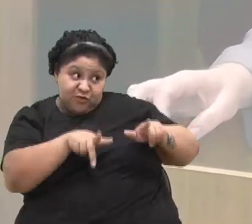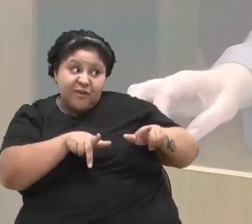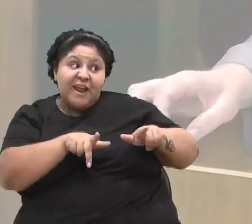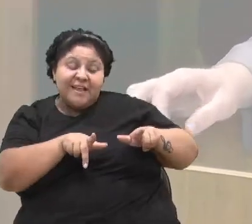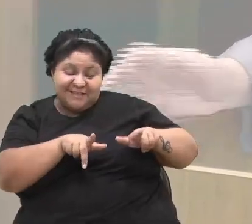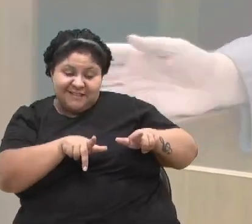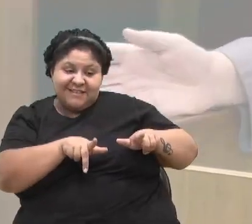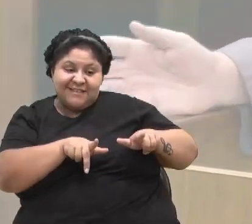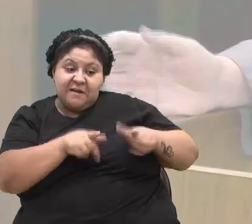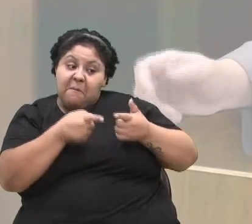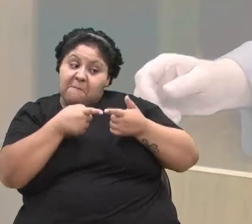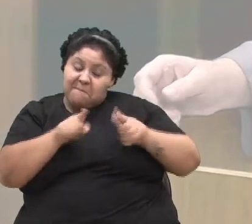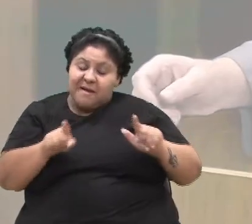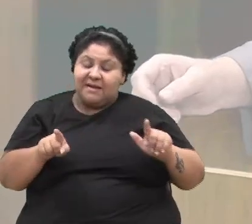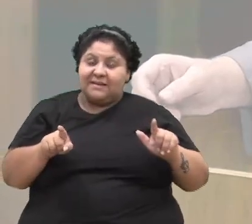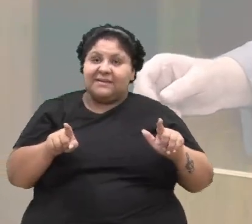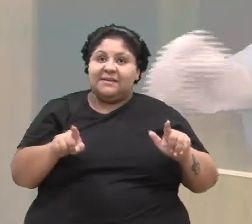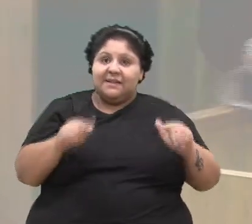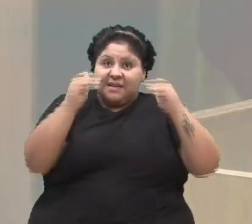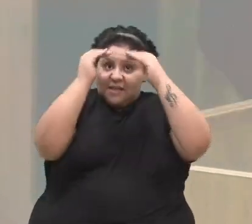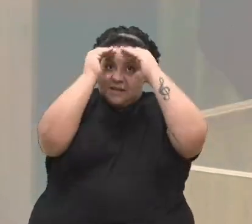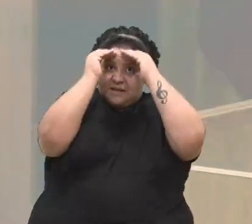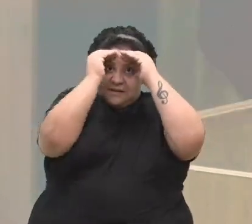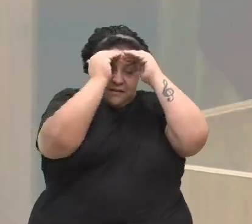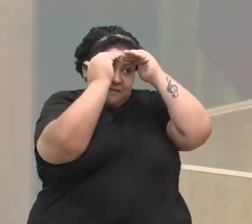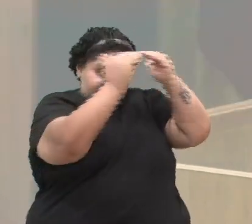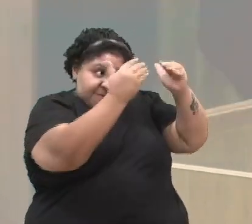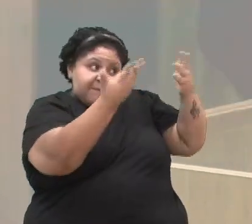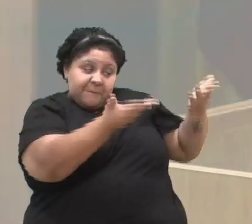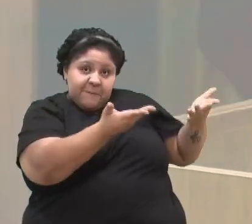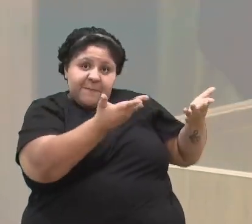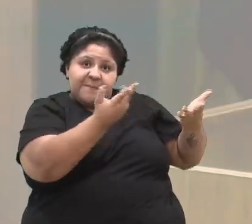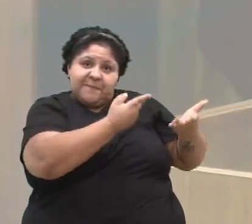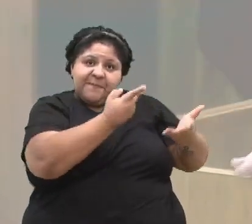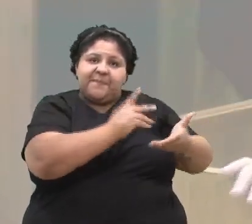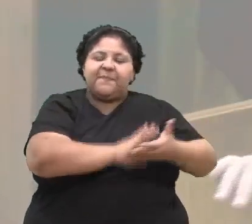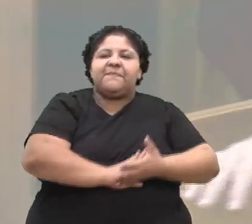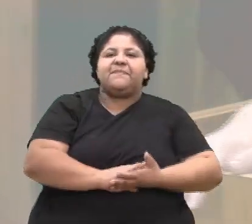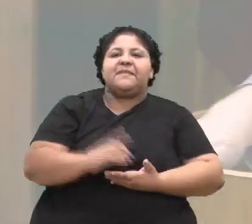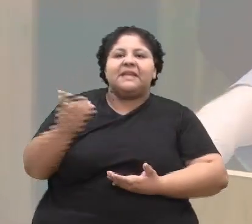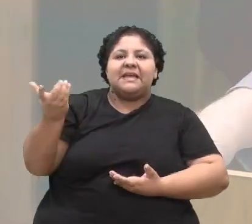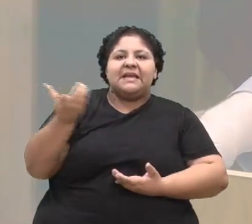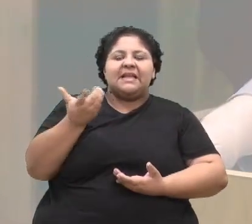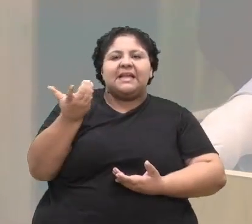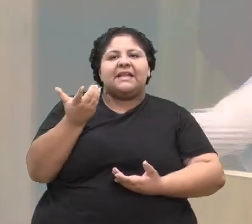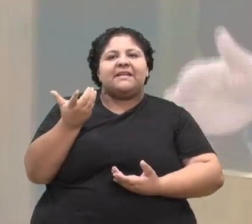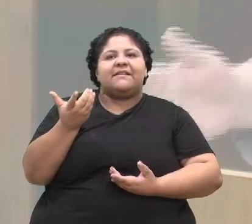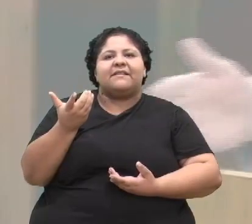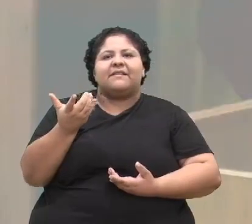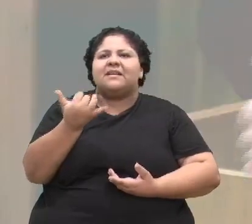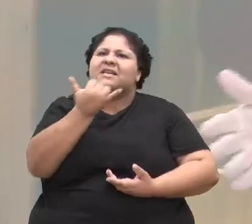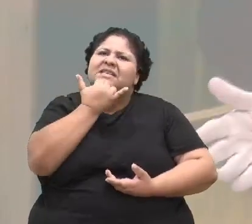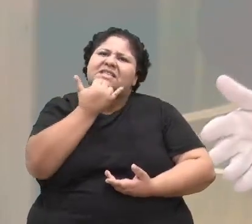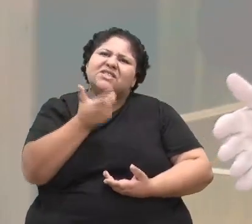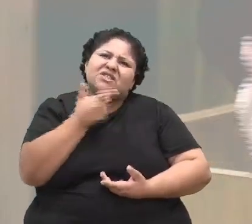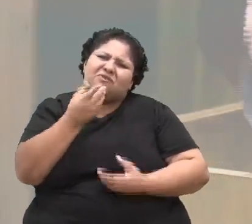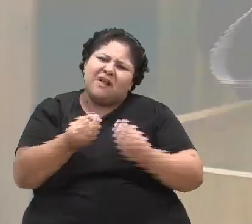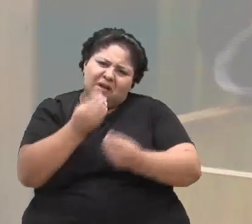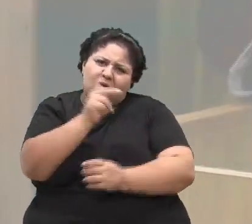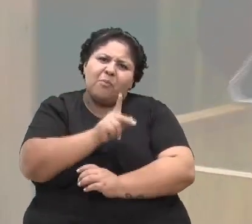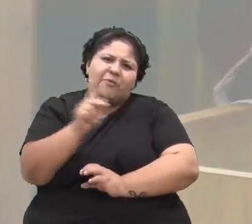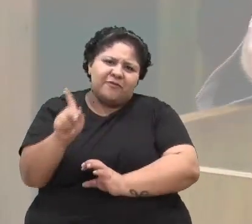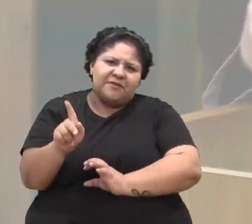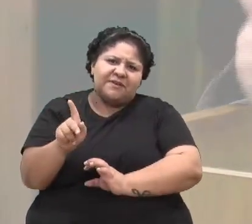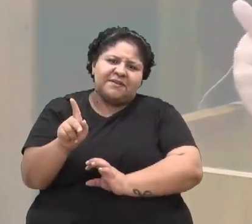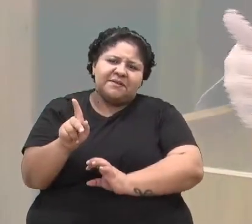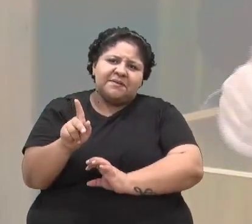aqui, mas eu respeito ele e a mim também. Eu queria deixar desculpe falar como professor aqui, eu estou